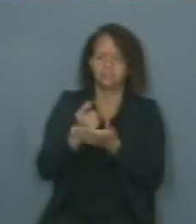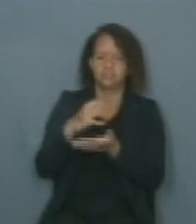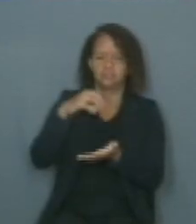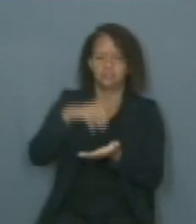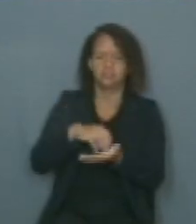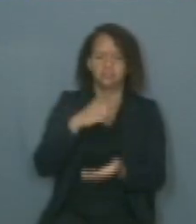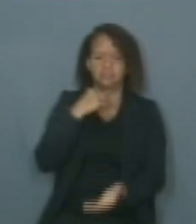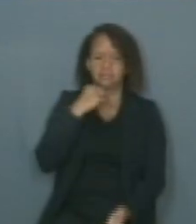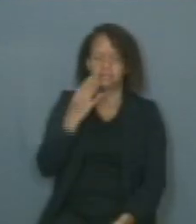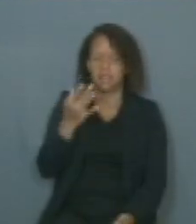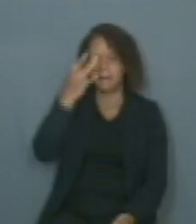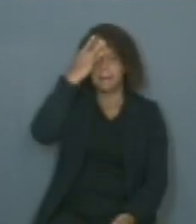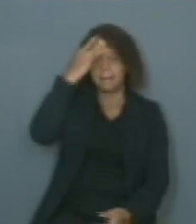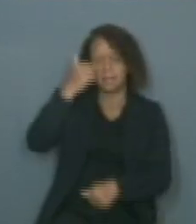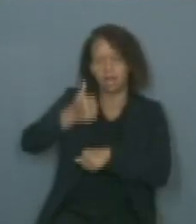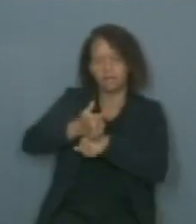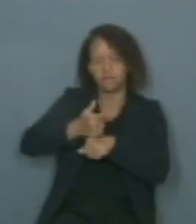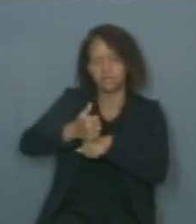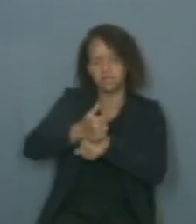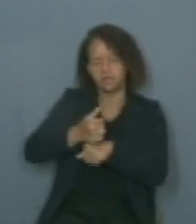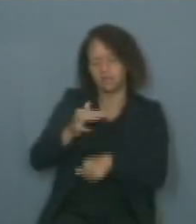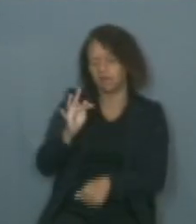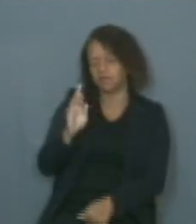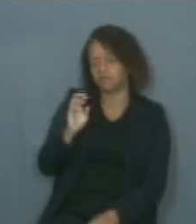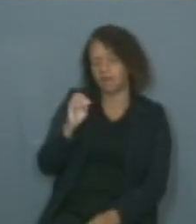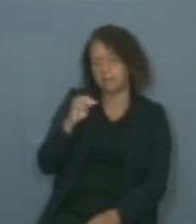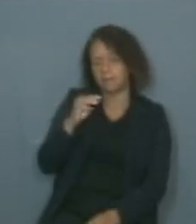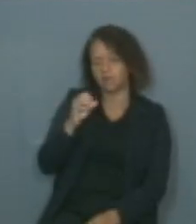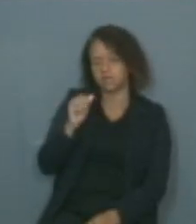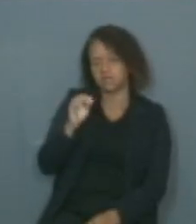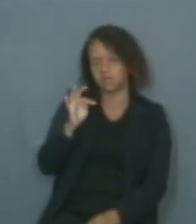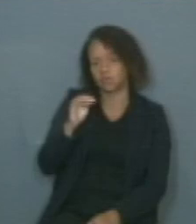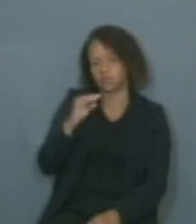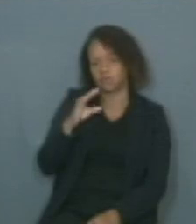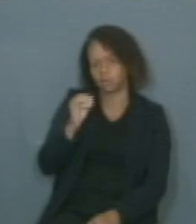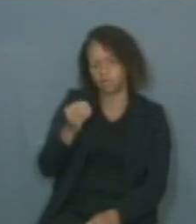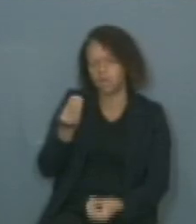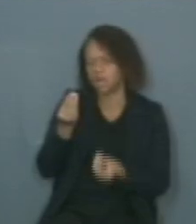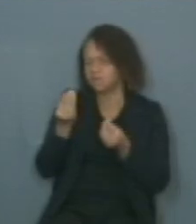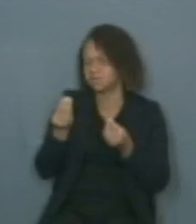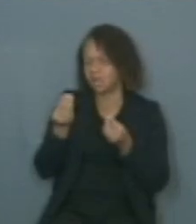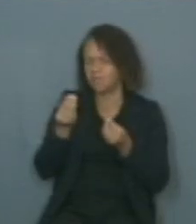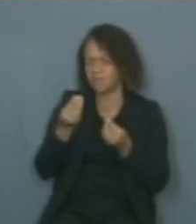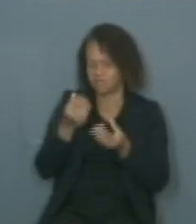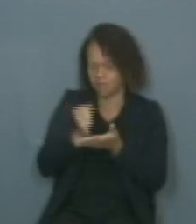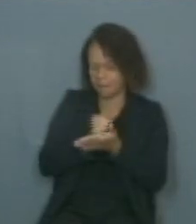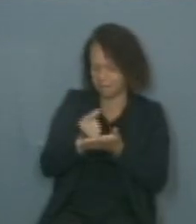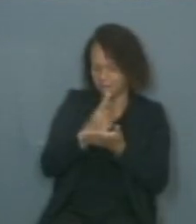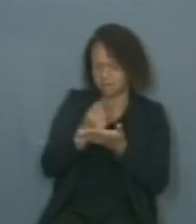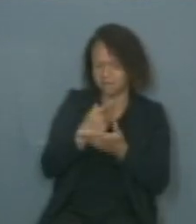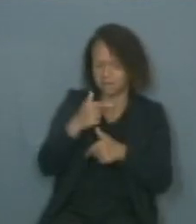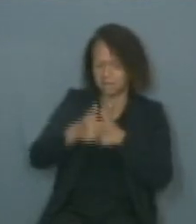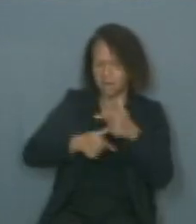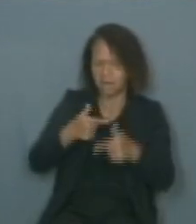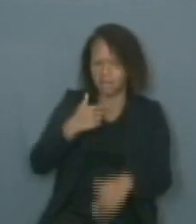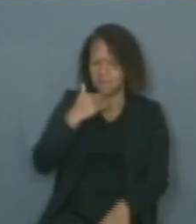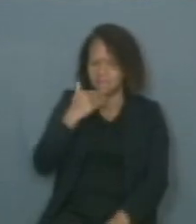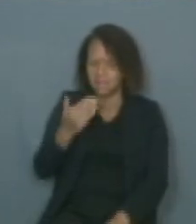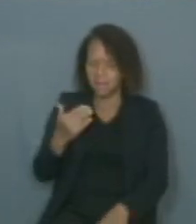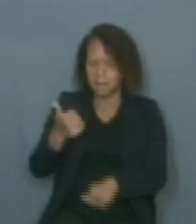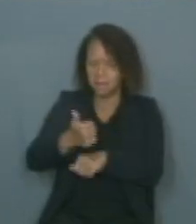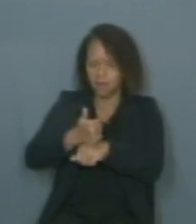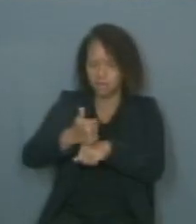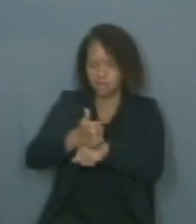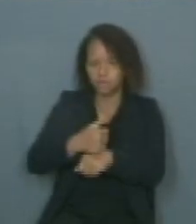estava sem farmacêutico. Como é que uma farmácia vai funcionar sem um farmacêutico? A farmácia estava mais de um